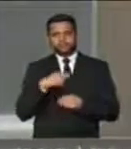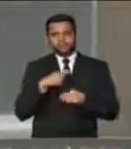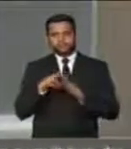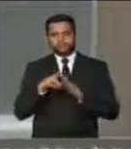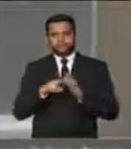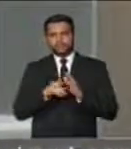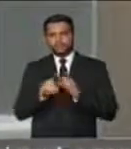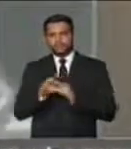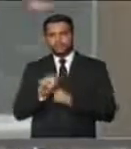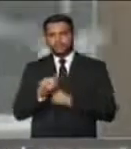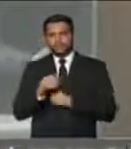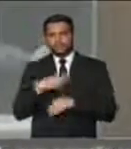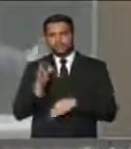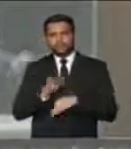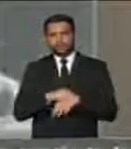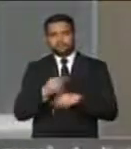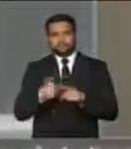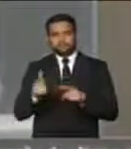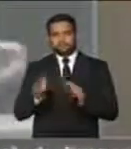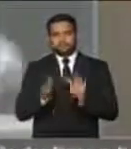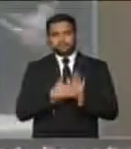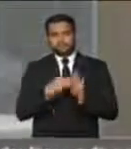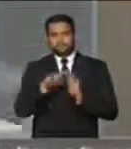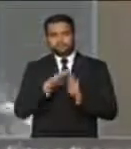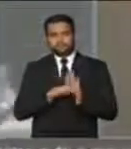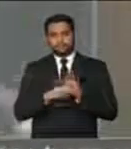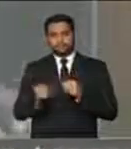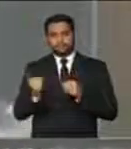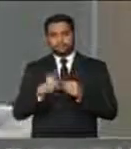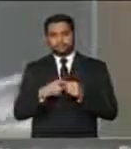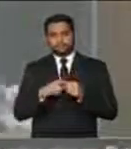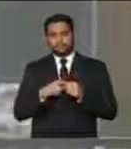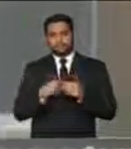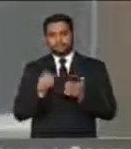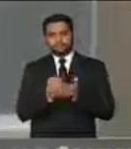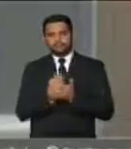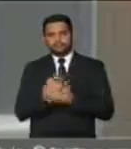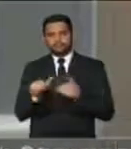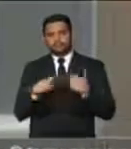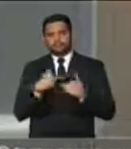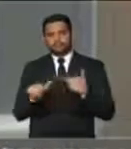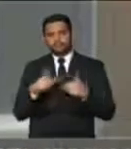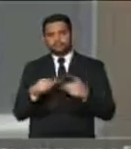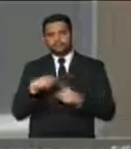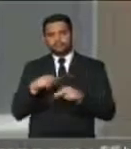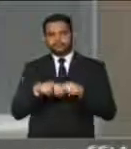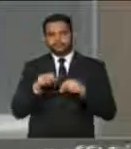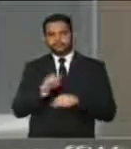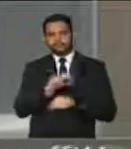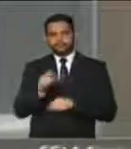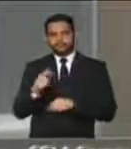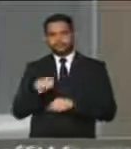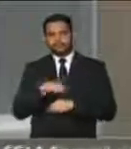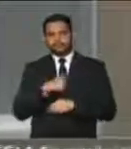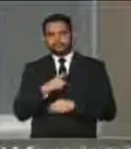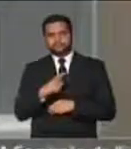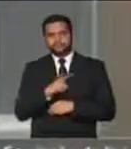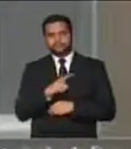medida provisória é mais um item que vem a penalizar o trabalhador brasileiro, por isso nós do PSOL